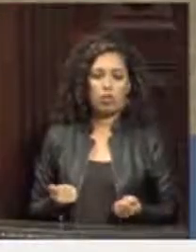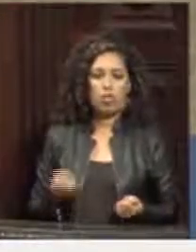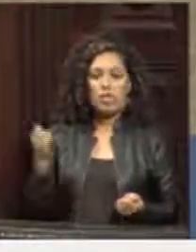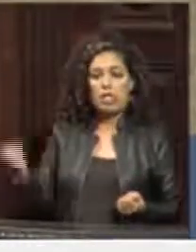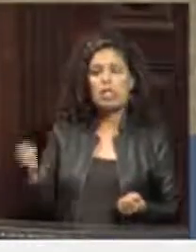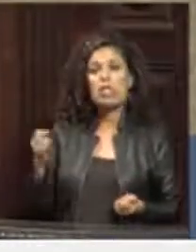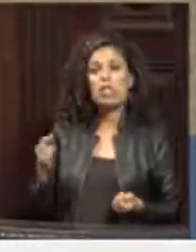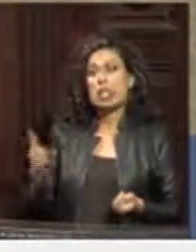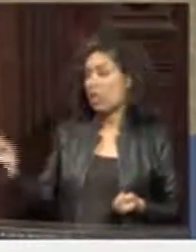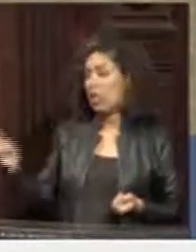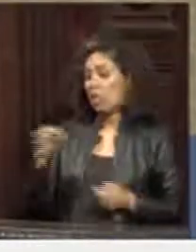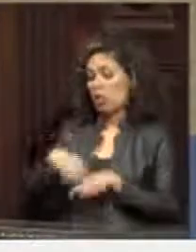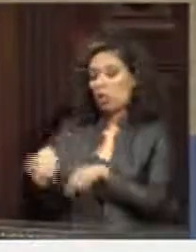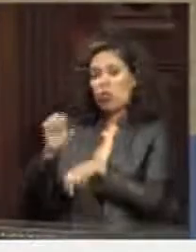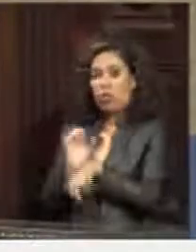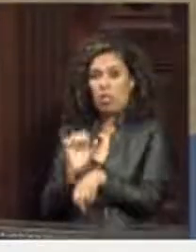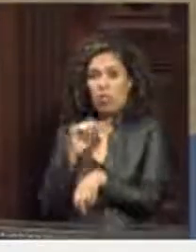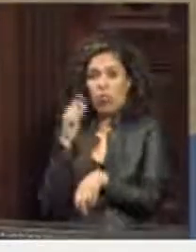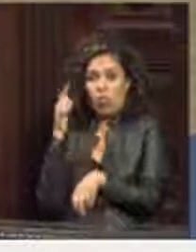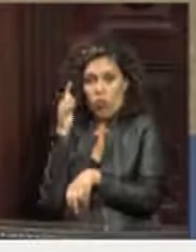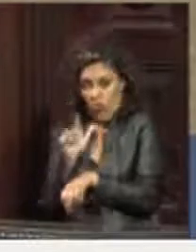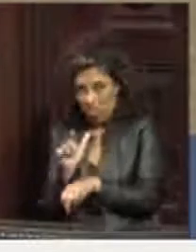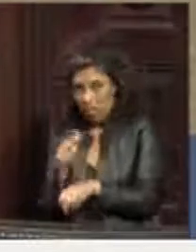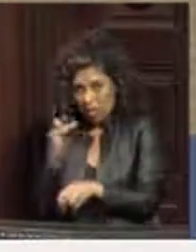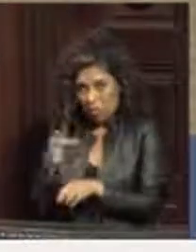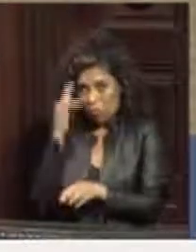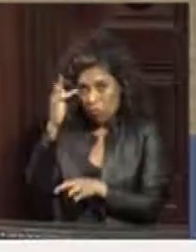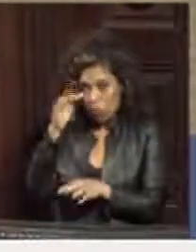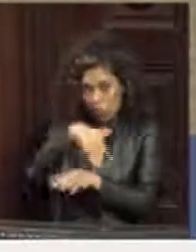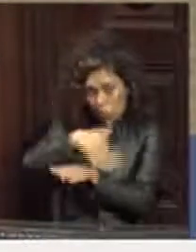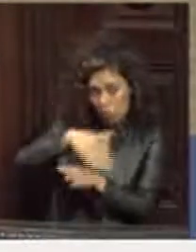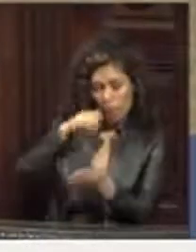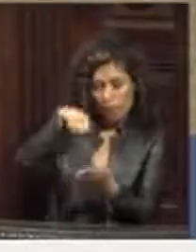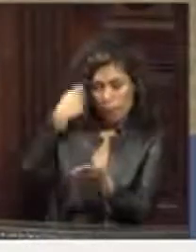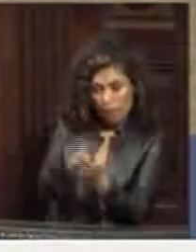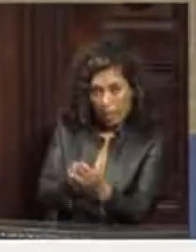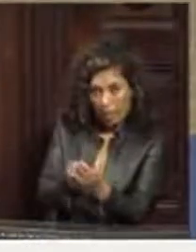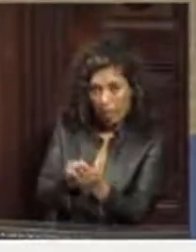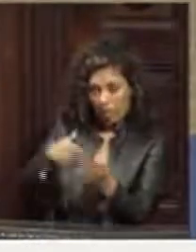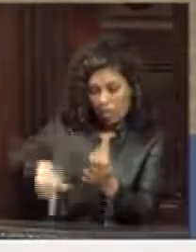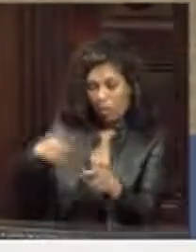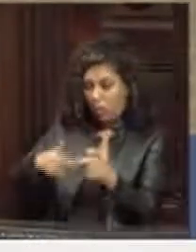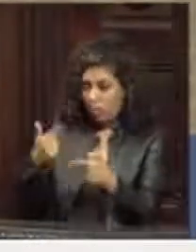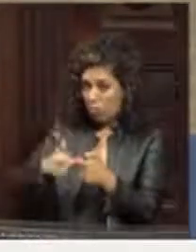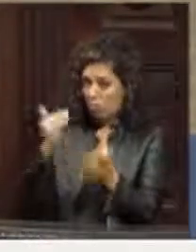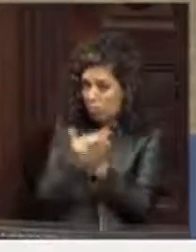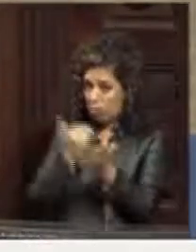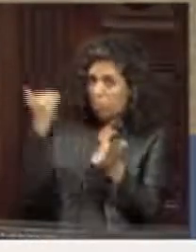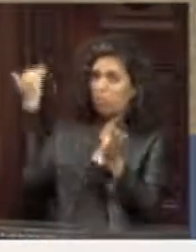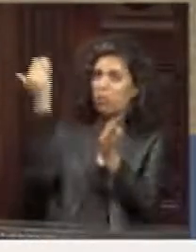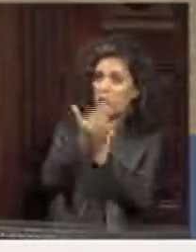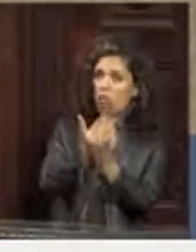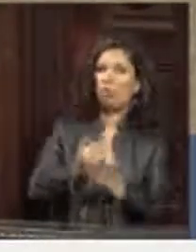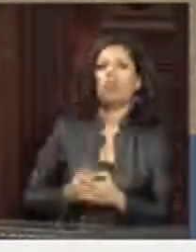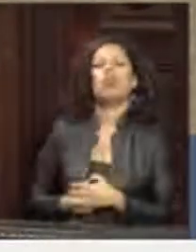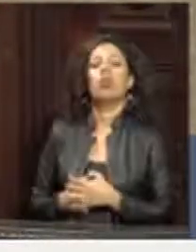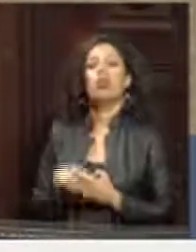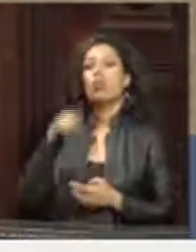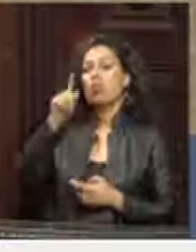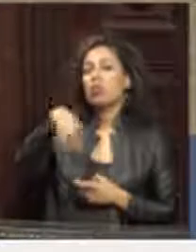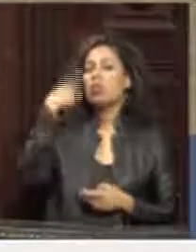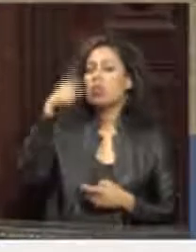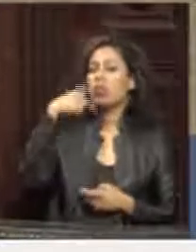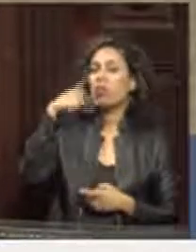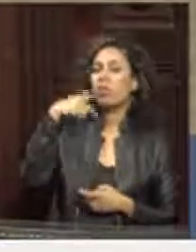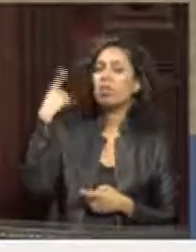caos no estado do Rio de Janeiro. Então, Vossa Excelência traz um tema extremamente pertinente, que move